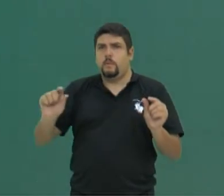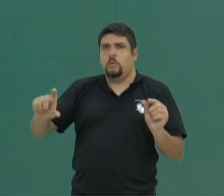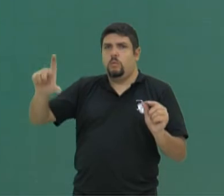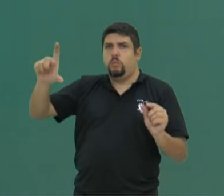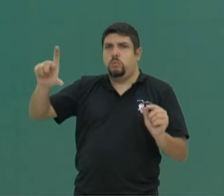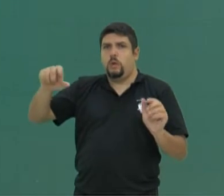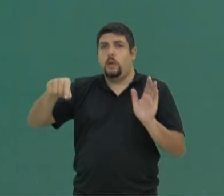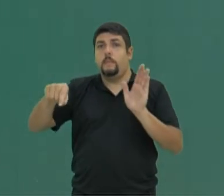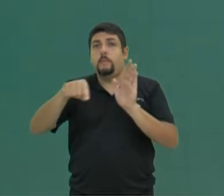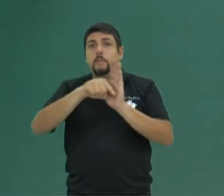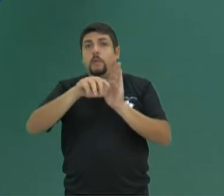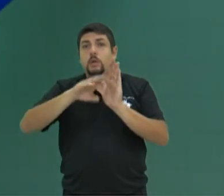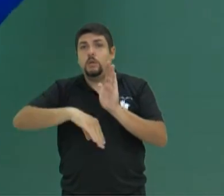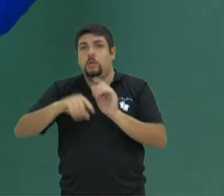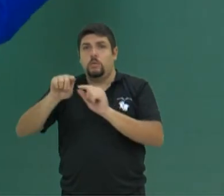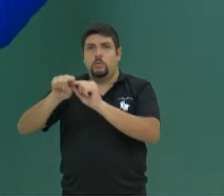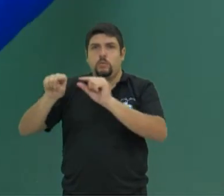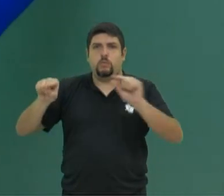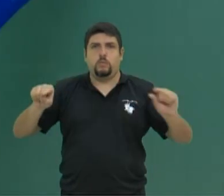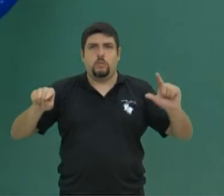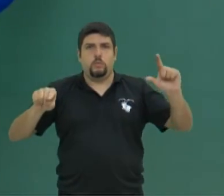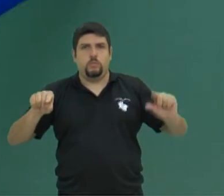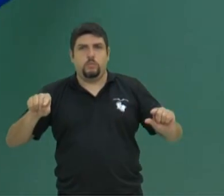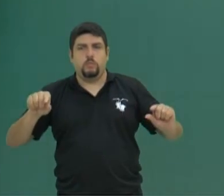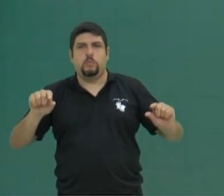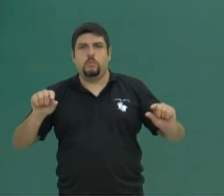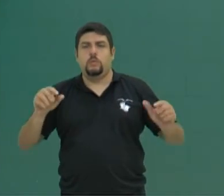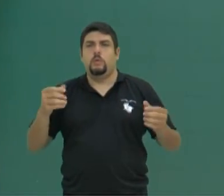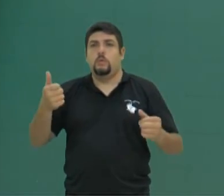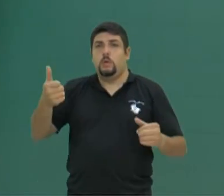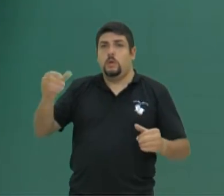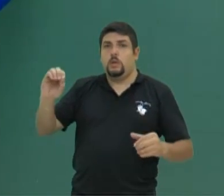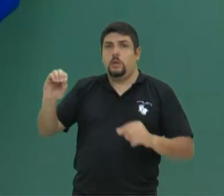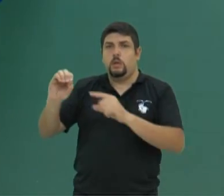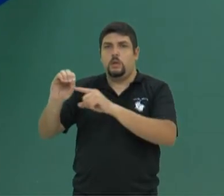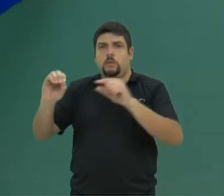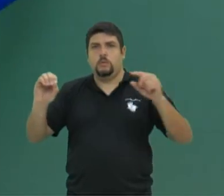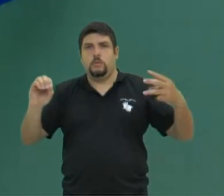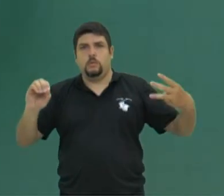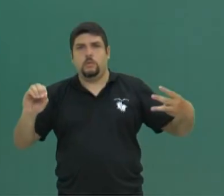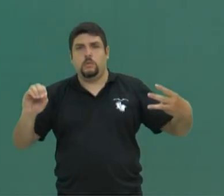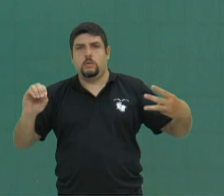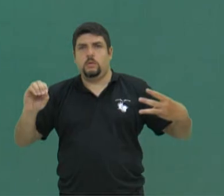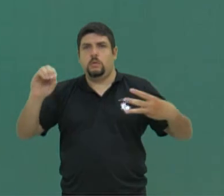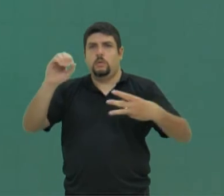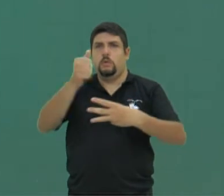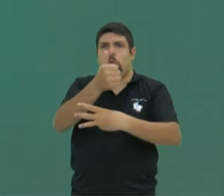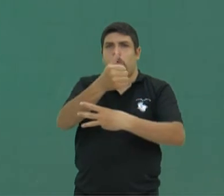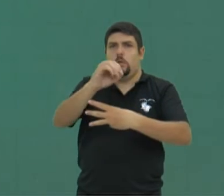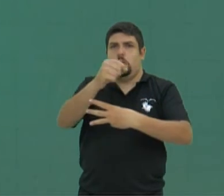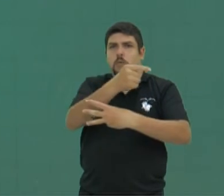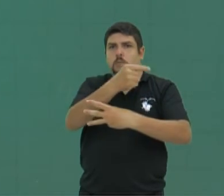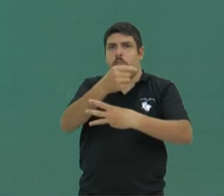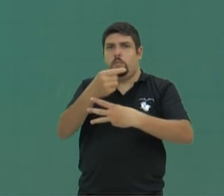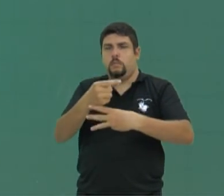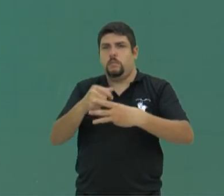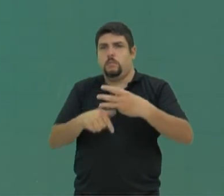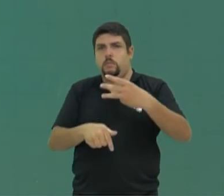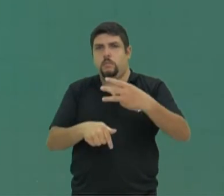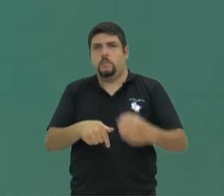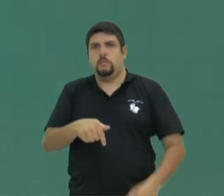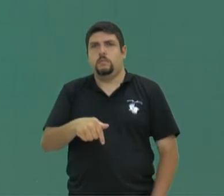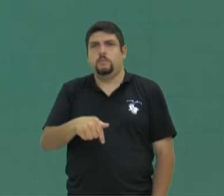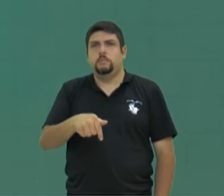menos o termo menor de todos, que é o 3. 10 menos 3 é 7. Então, olha só. A